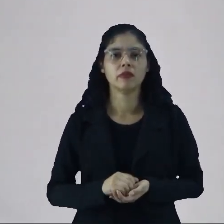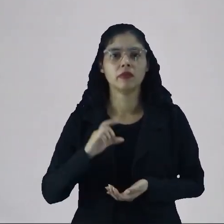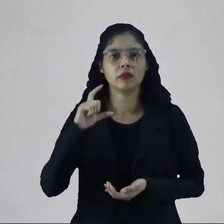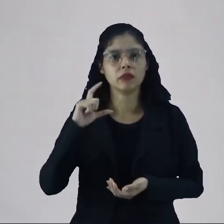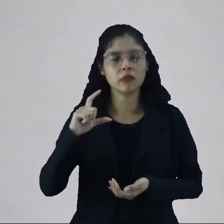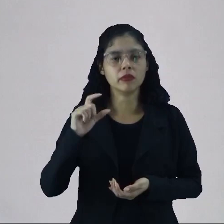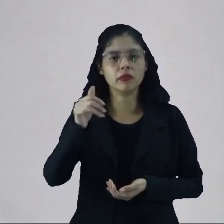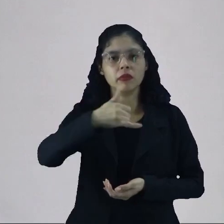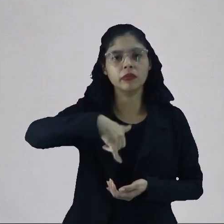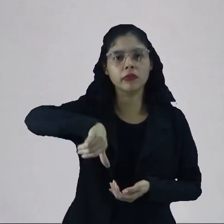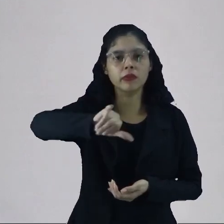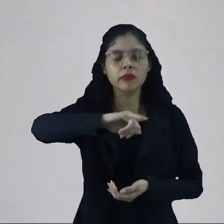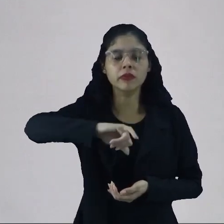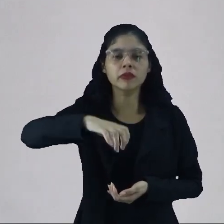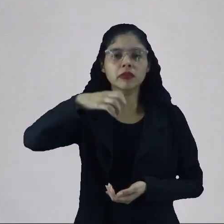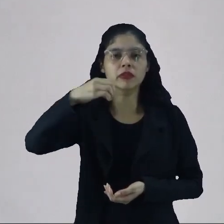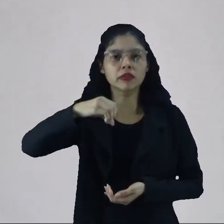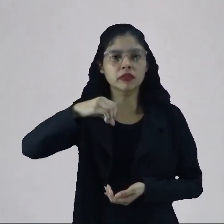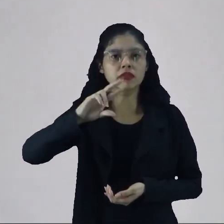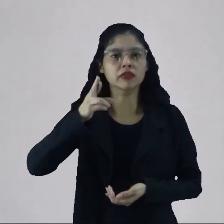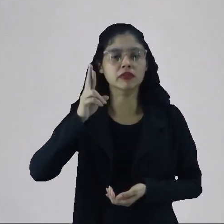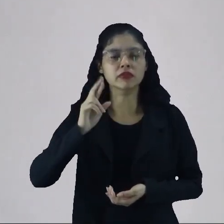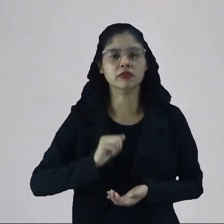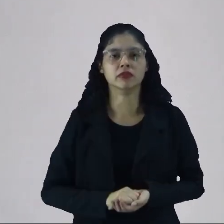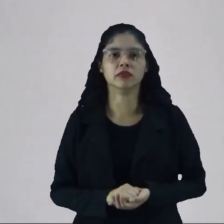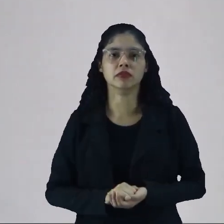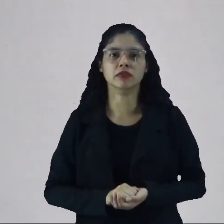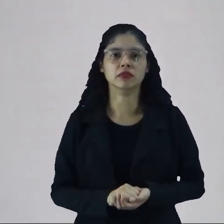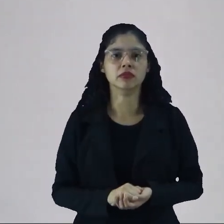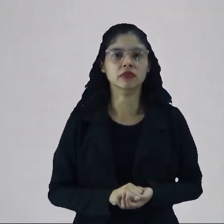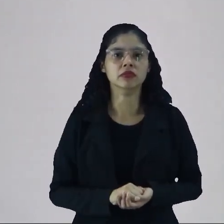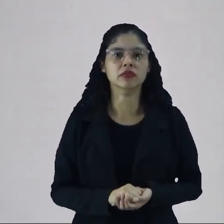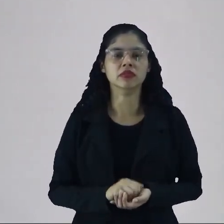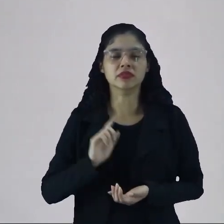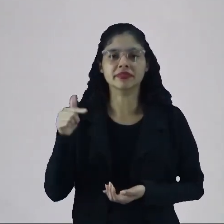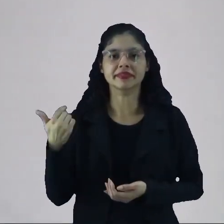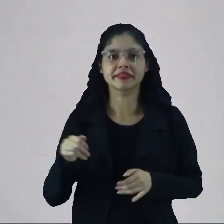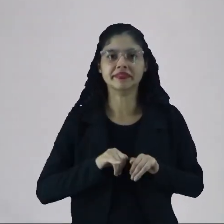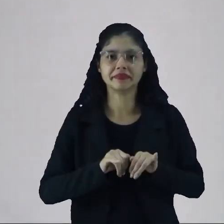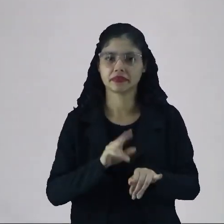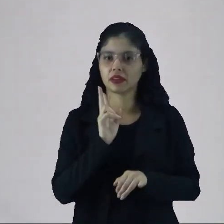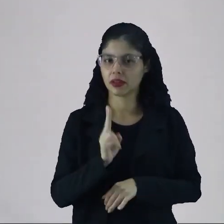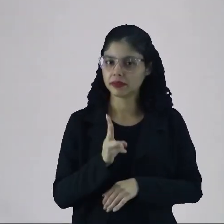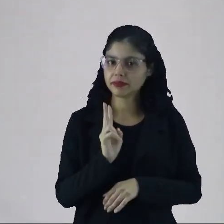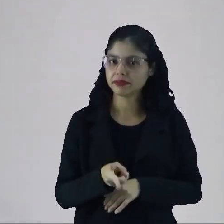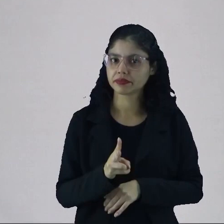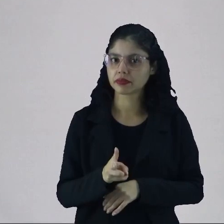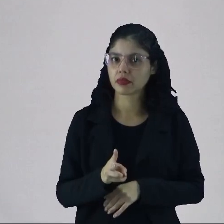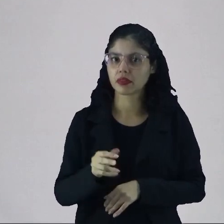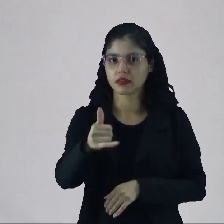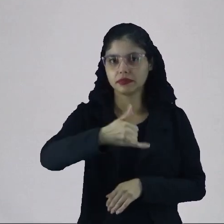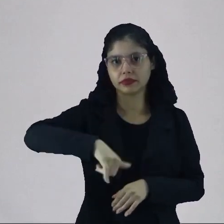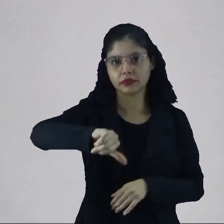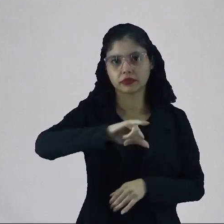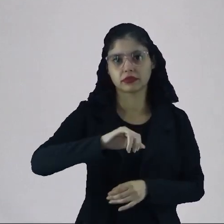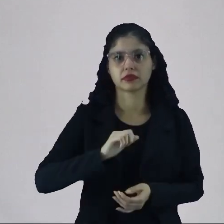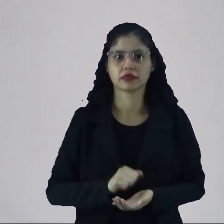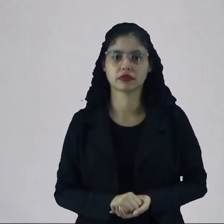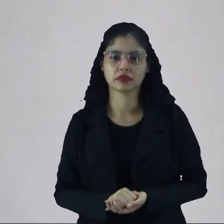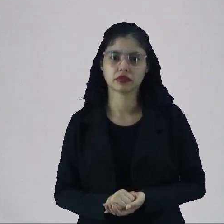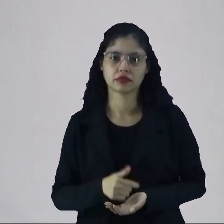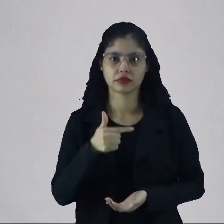lata de óleo custa R$ 9. Em outro mercado, a mesma lata custa